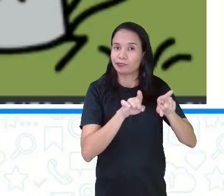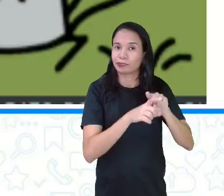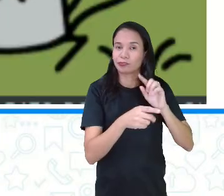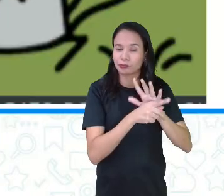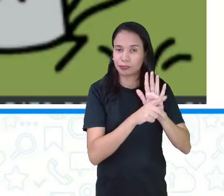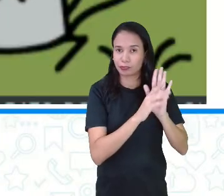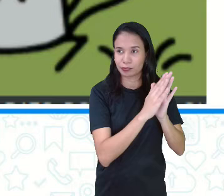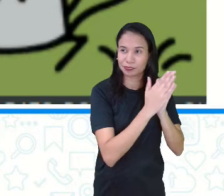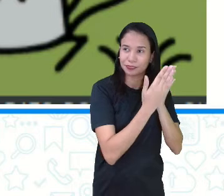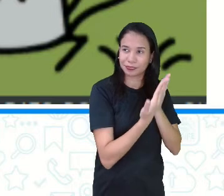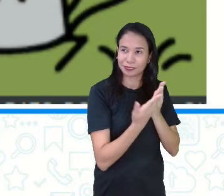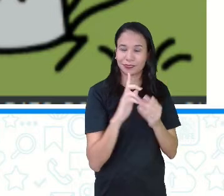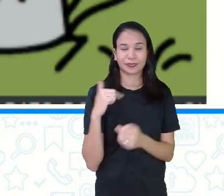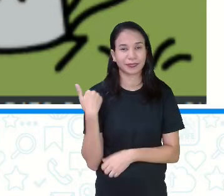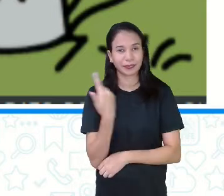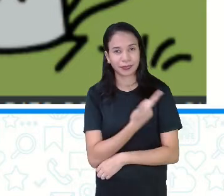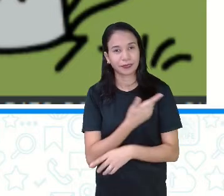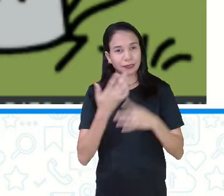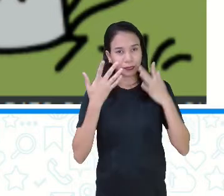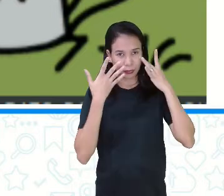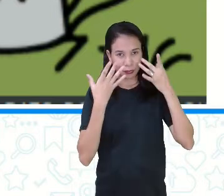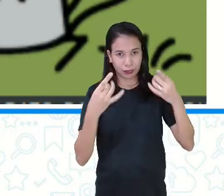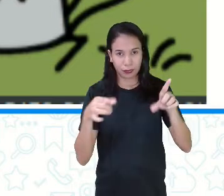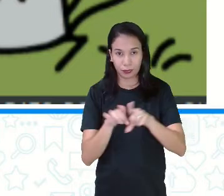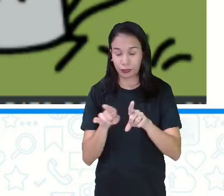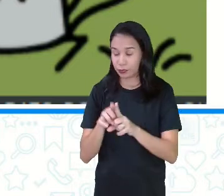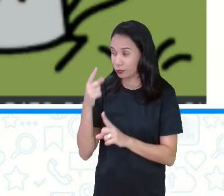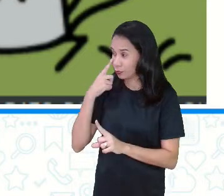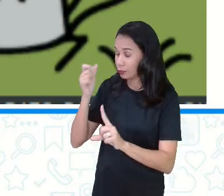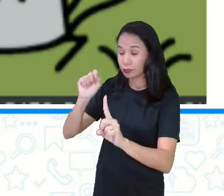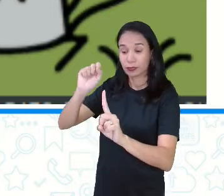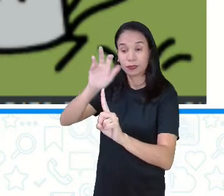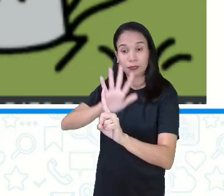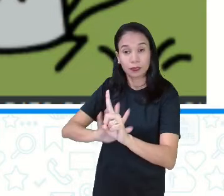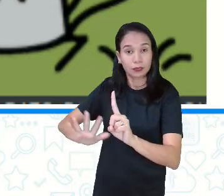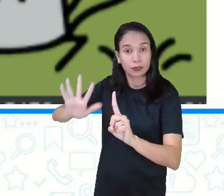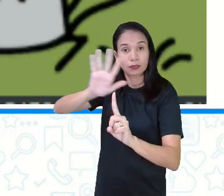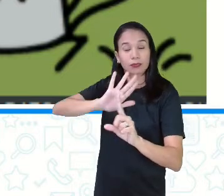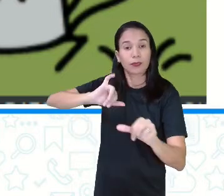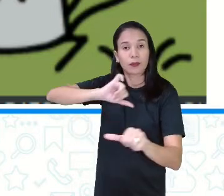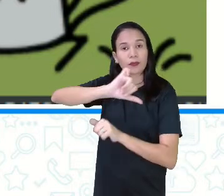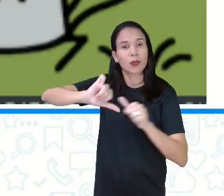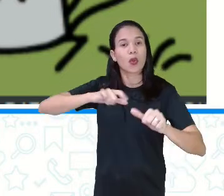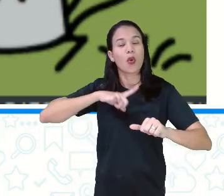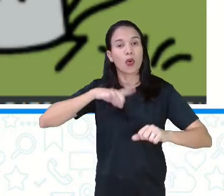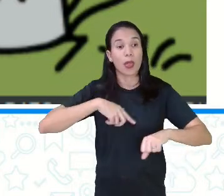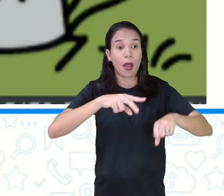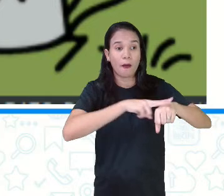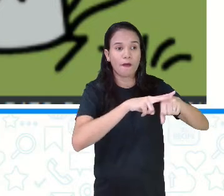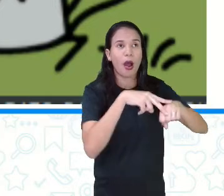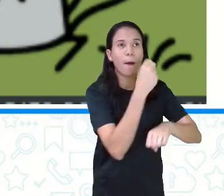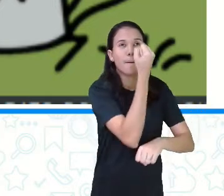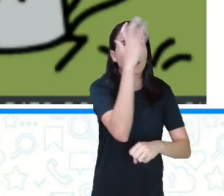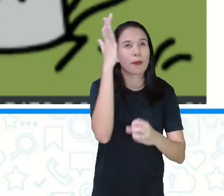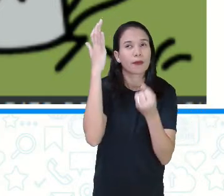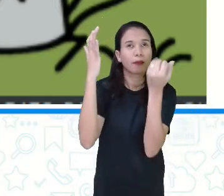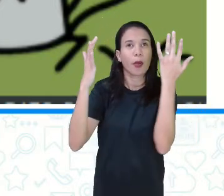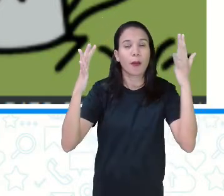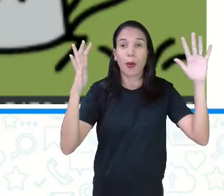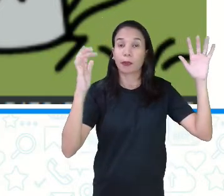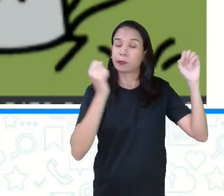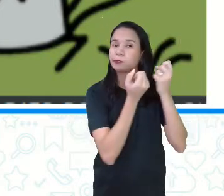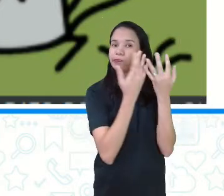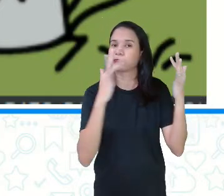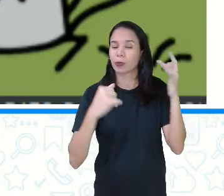lá do livro e chamei a atenção para vocês, que a paisagem mudou, passou a ter muito verde, a ter pássaros,